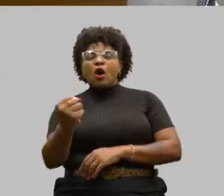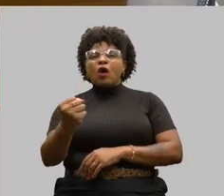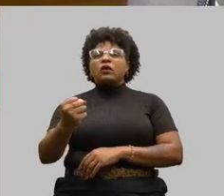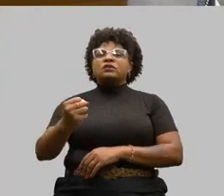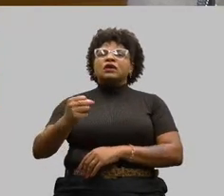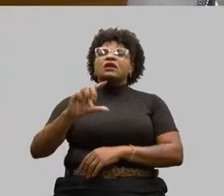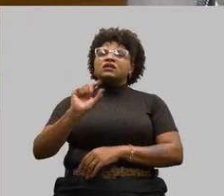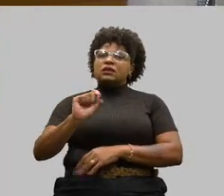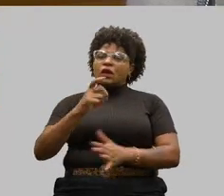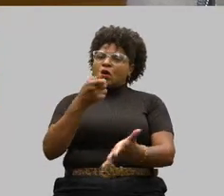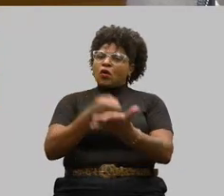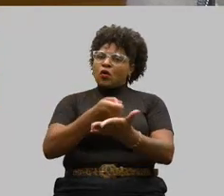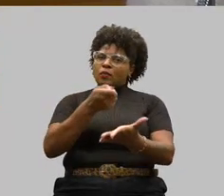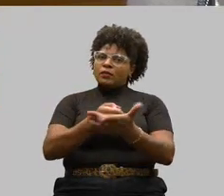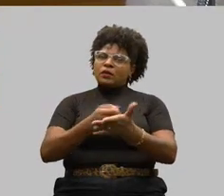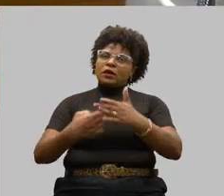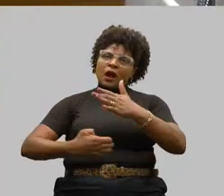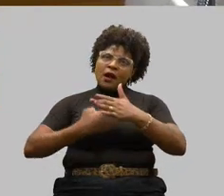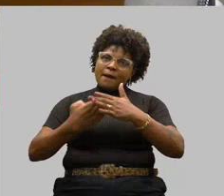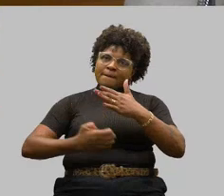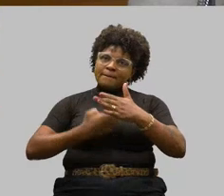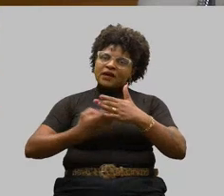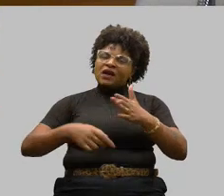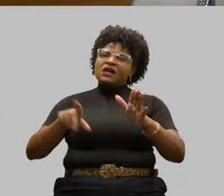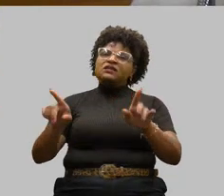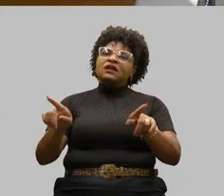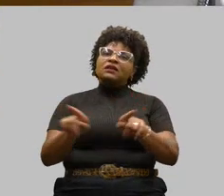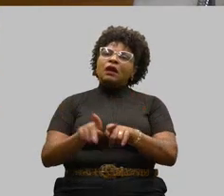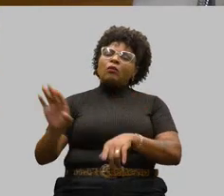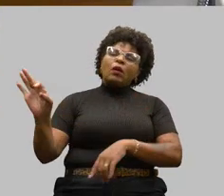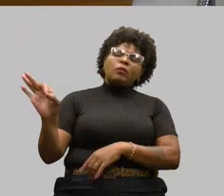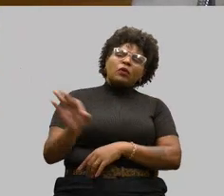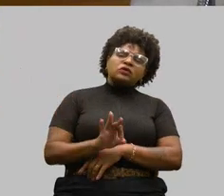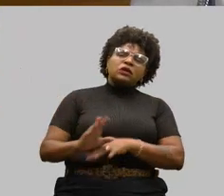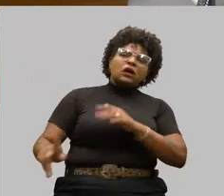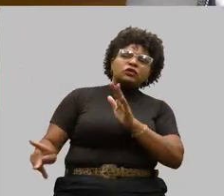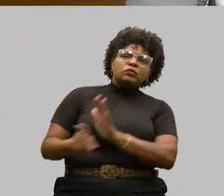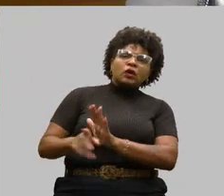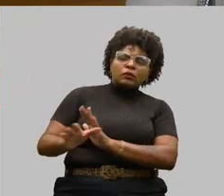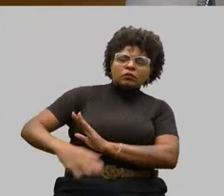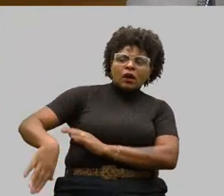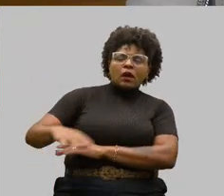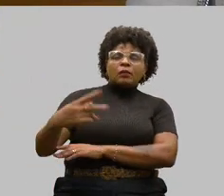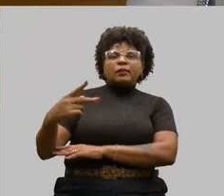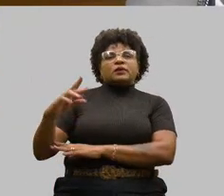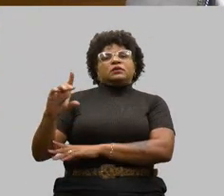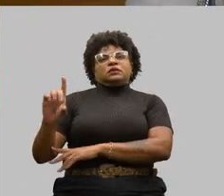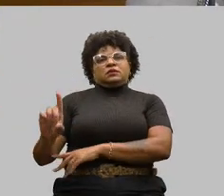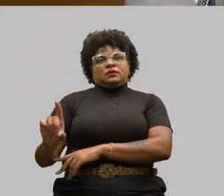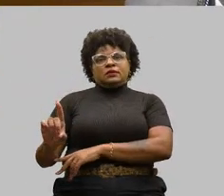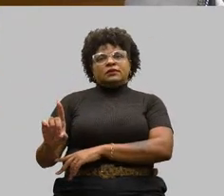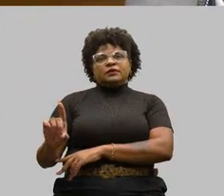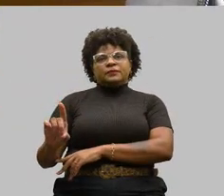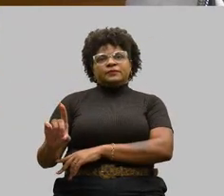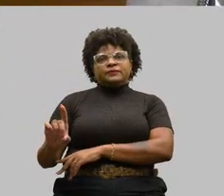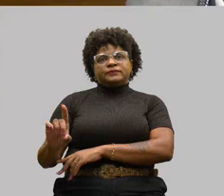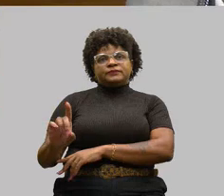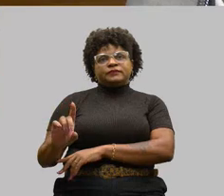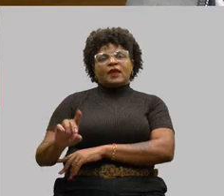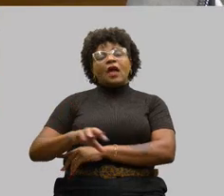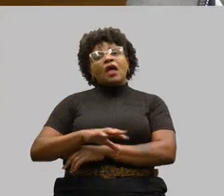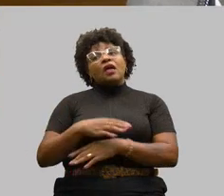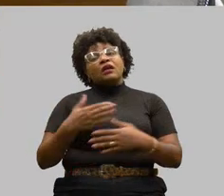senhor mais empregados Reserve dos seus cargos para pessoas com deficiência E aí essa lei se destina não